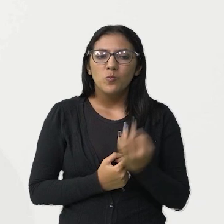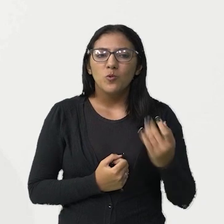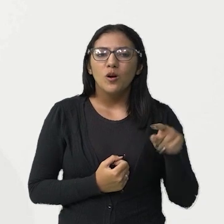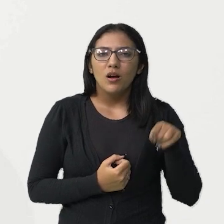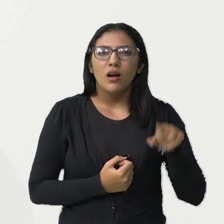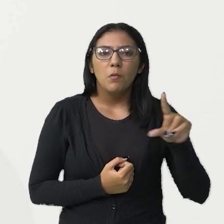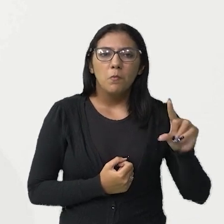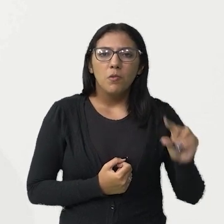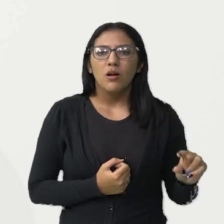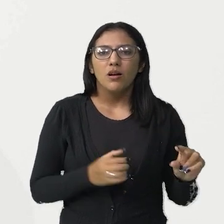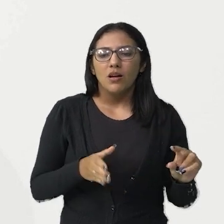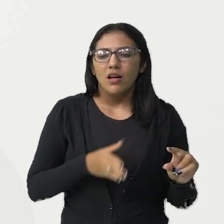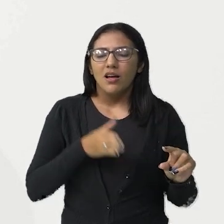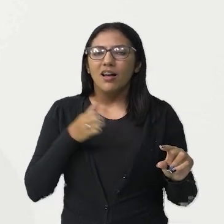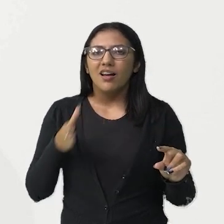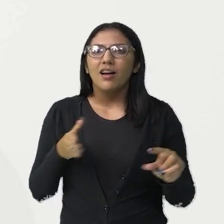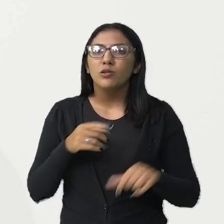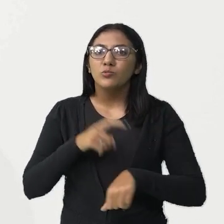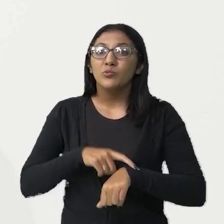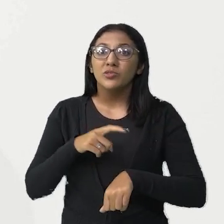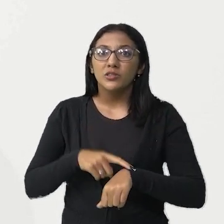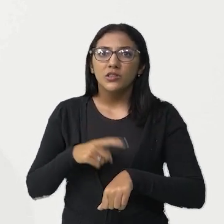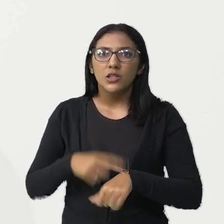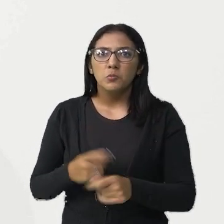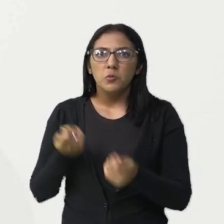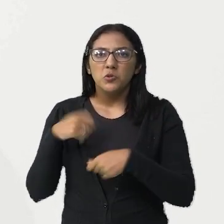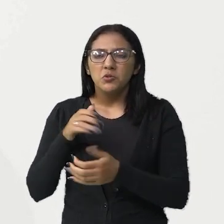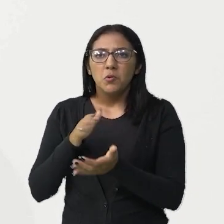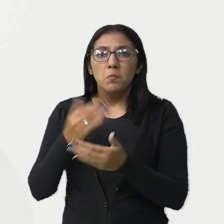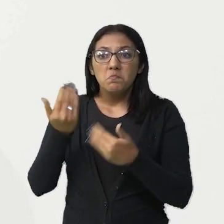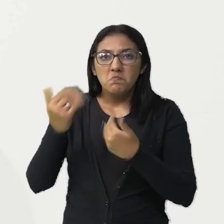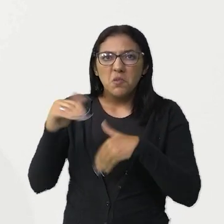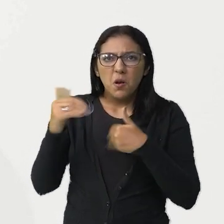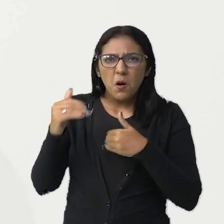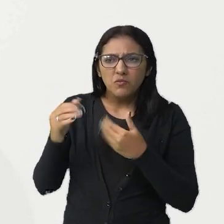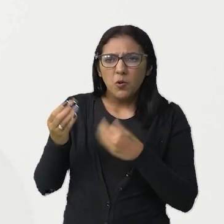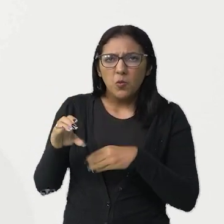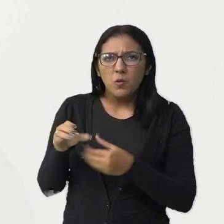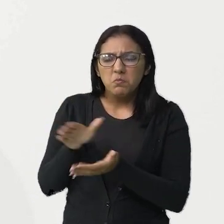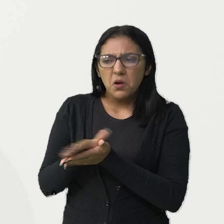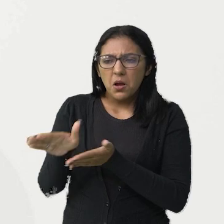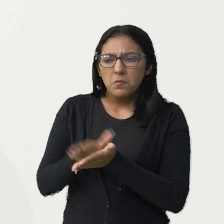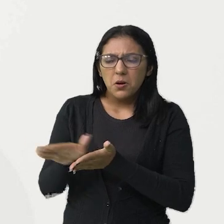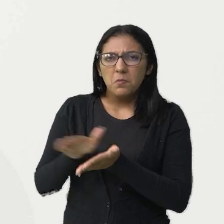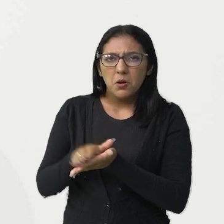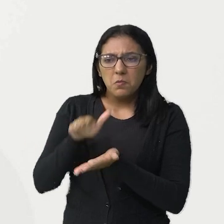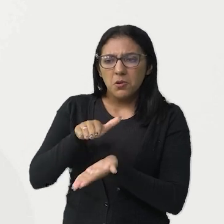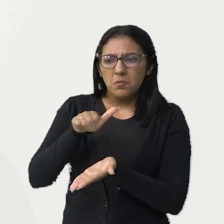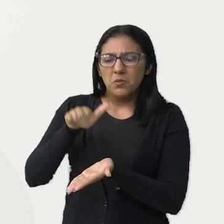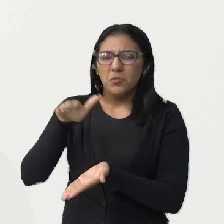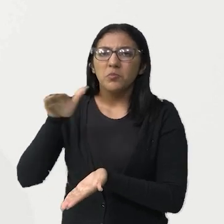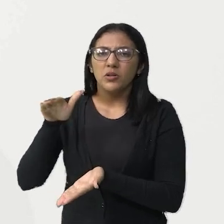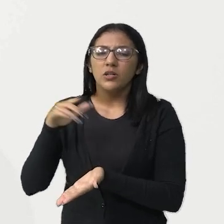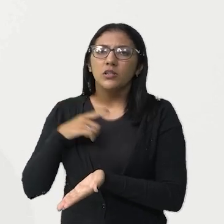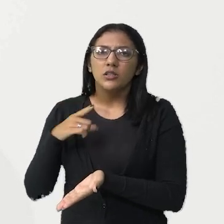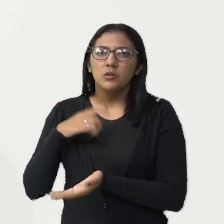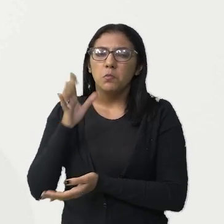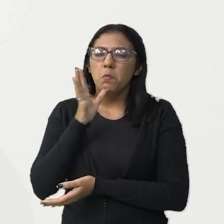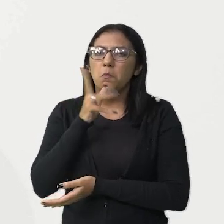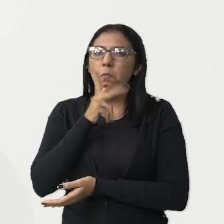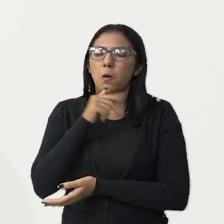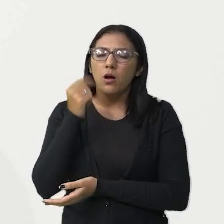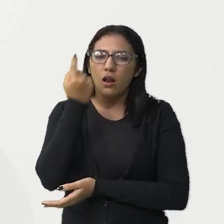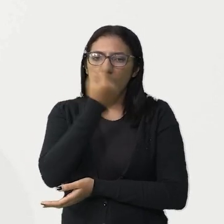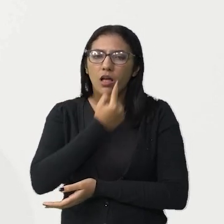diminuída, consequentemente, o tempo para fazer as impressões será aumentado. Logo, essas